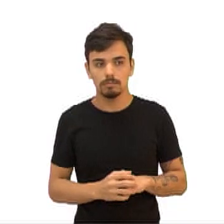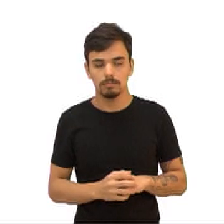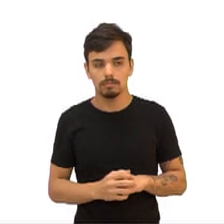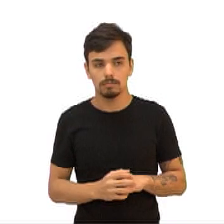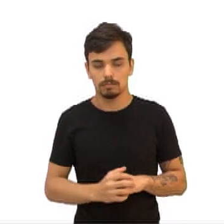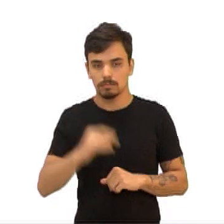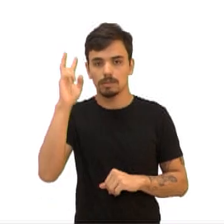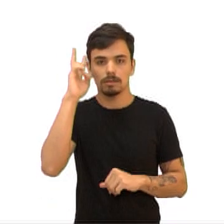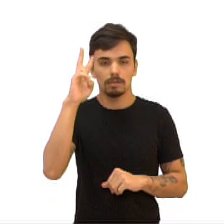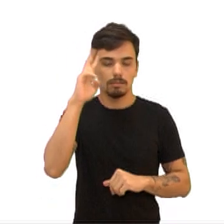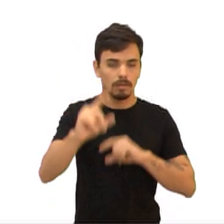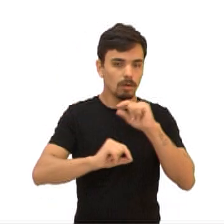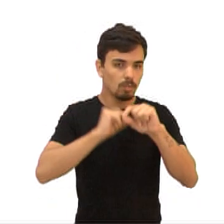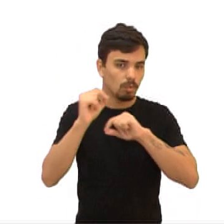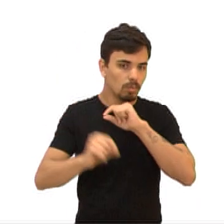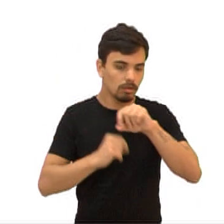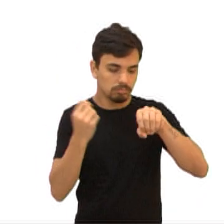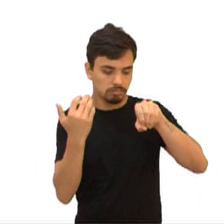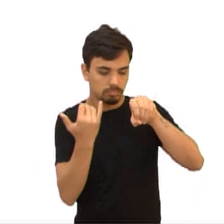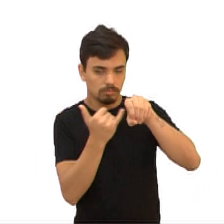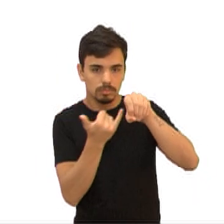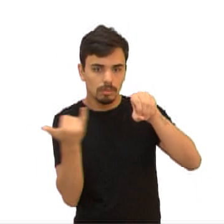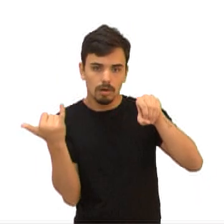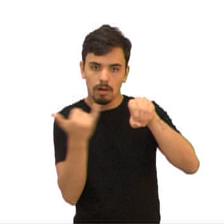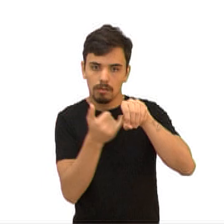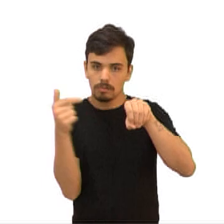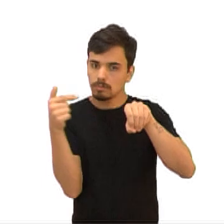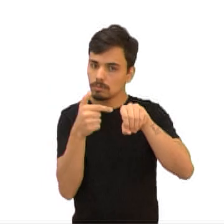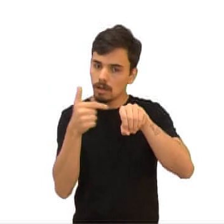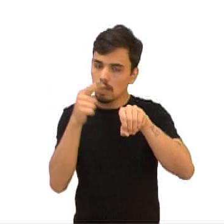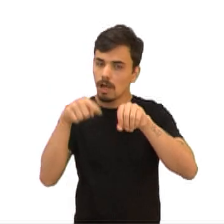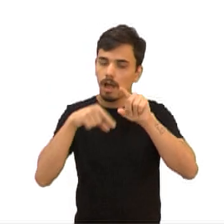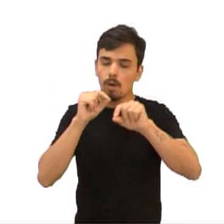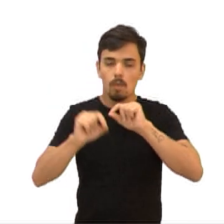Vamos lembrar que os capacitores, né, eles são